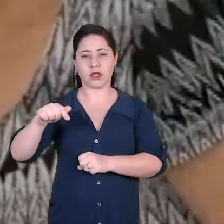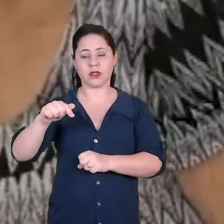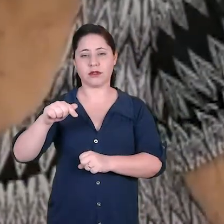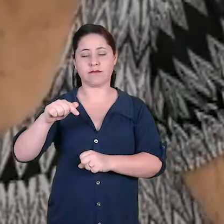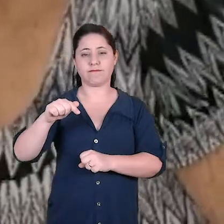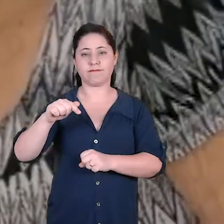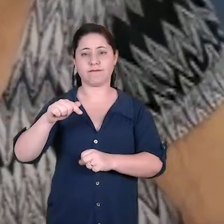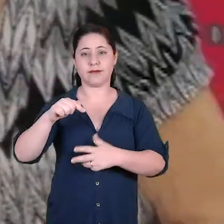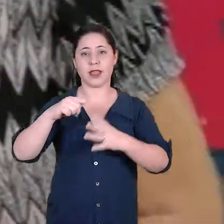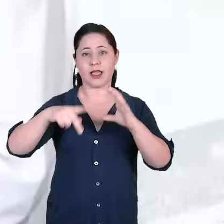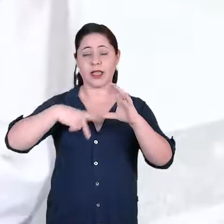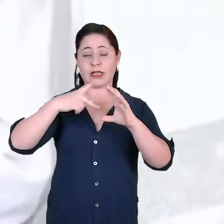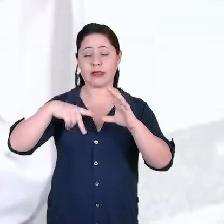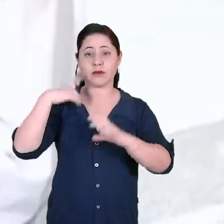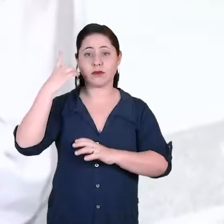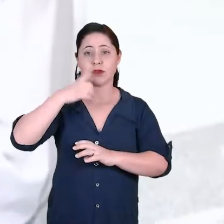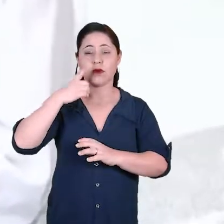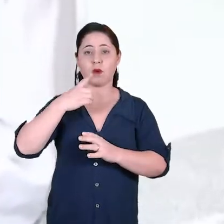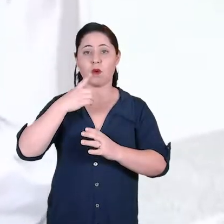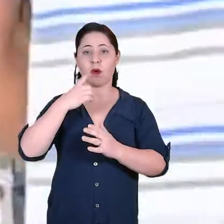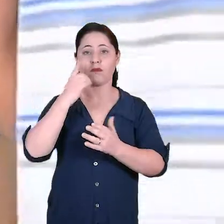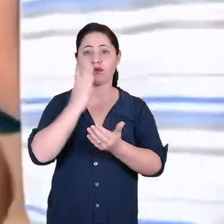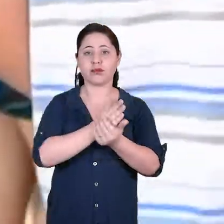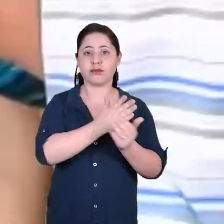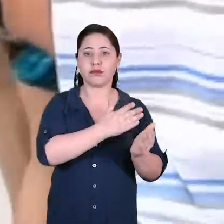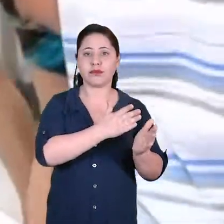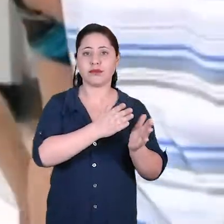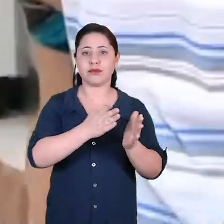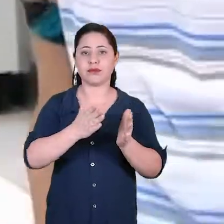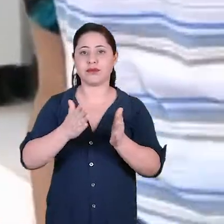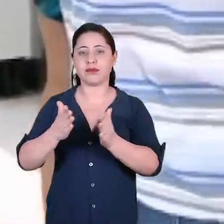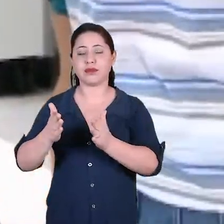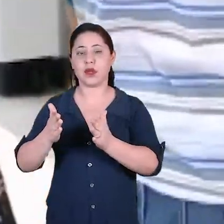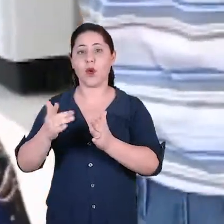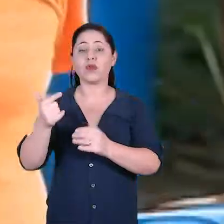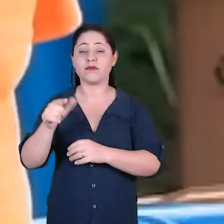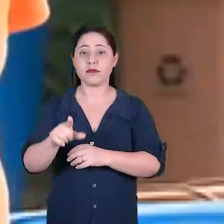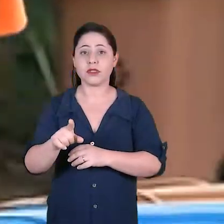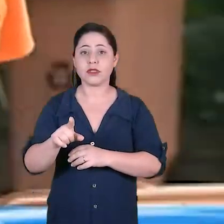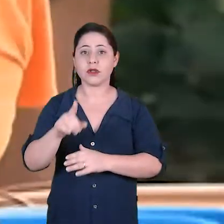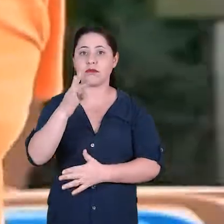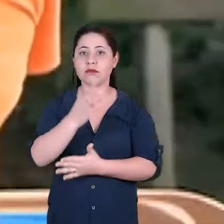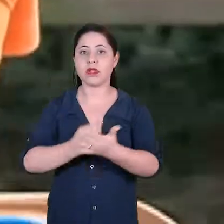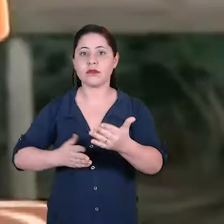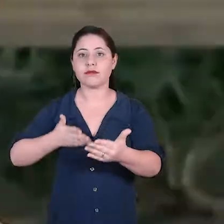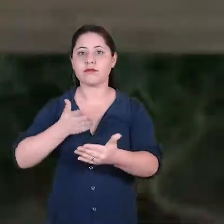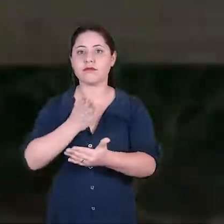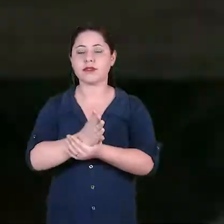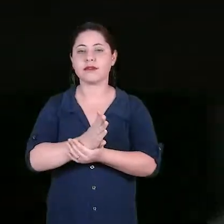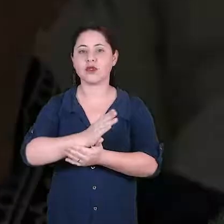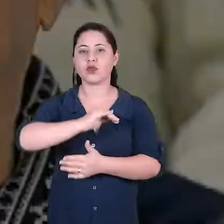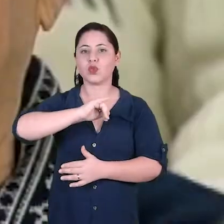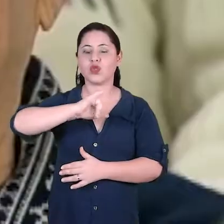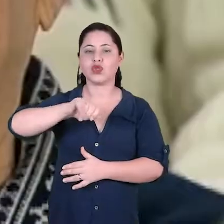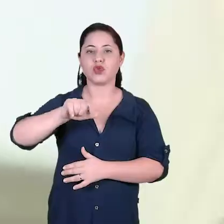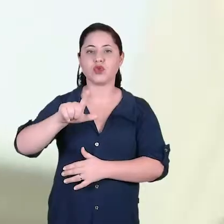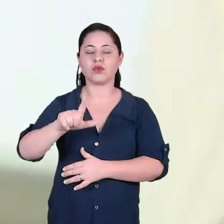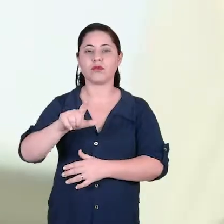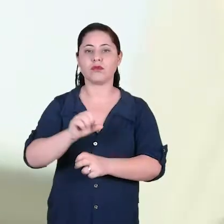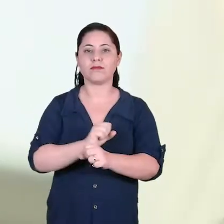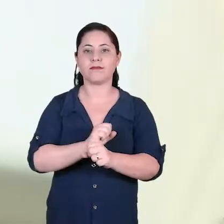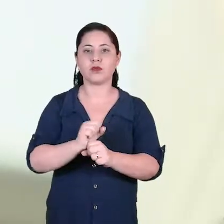dos Deputados, voltou a caminhar e o texto básico foi aprovado em julho deste ano.